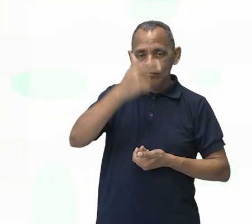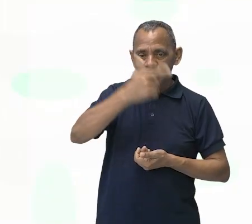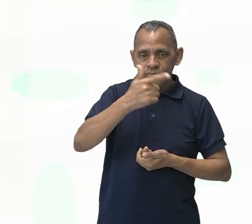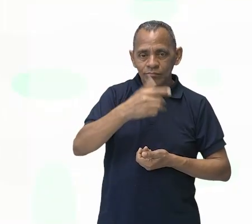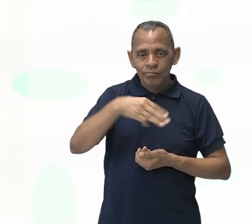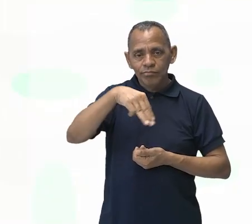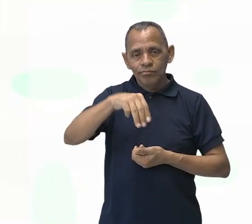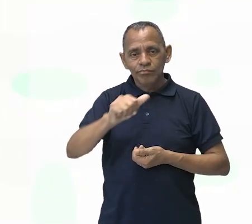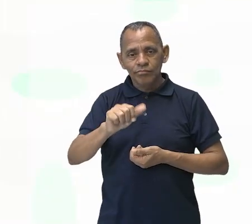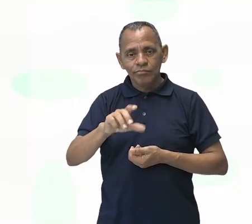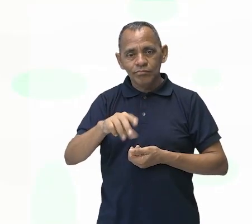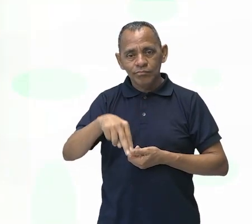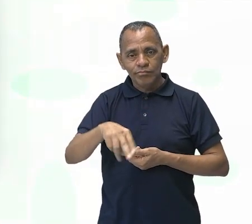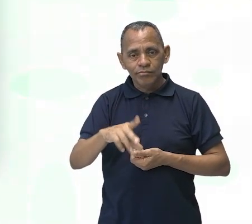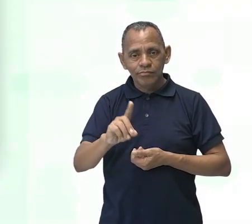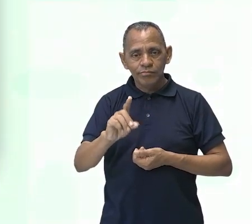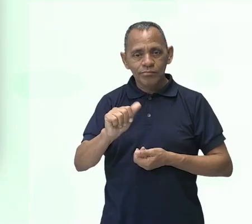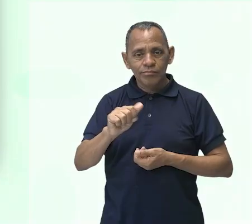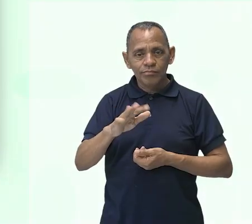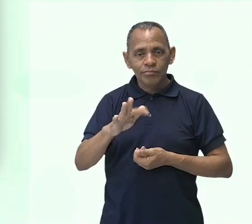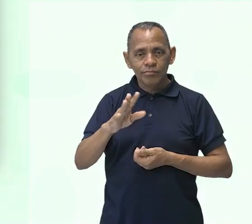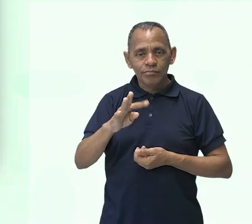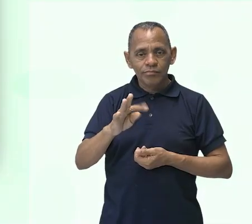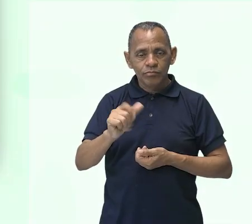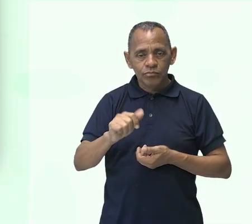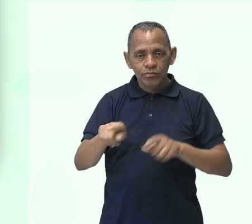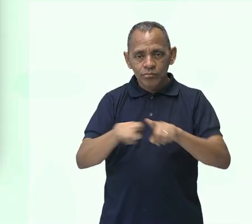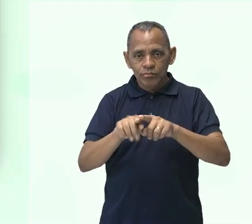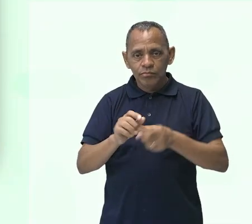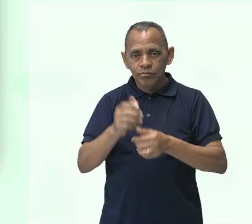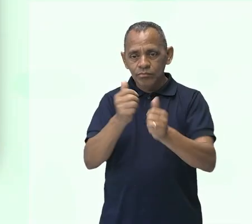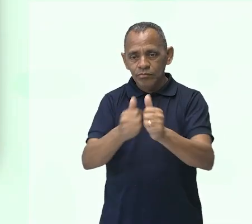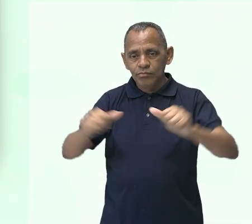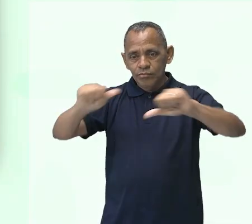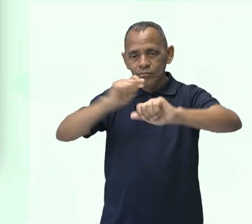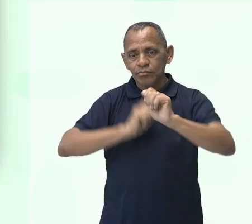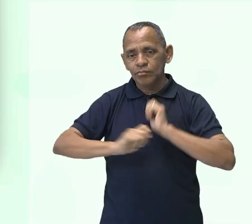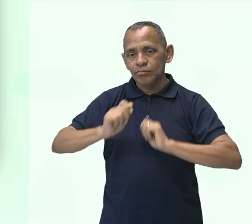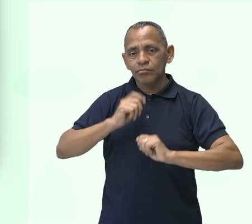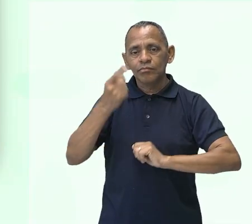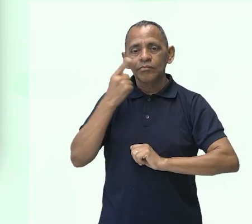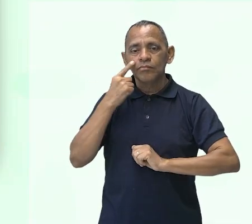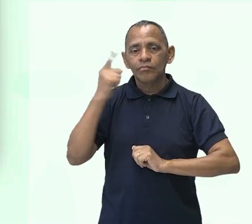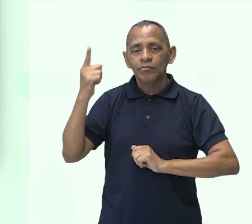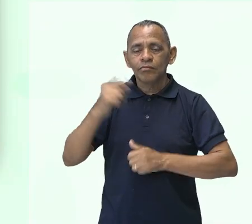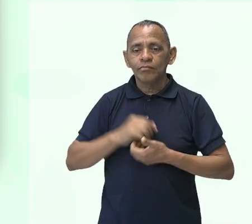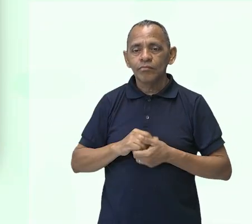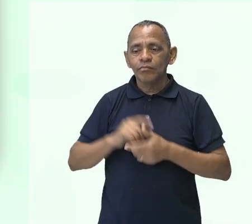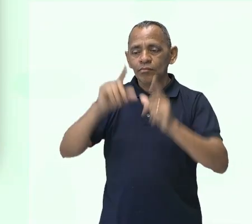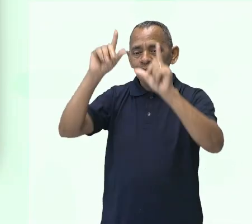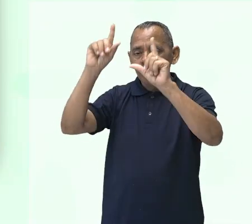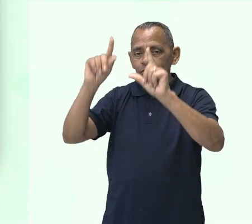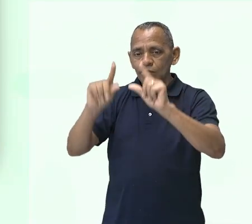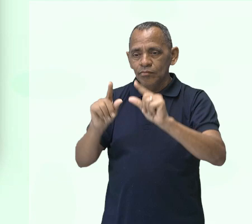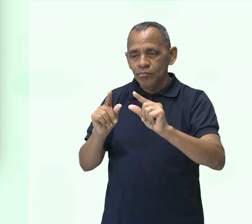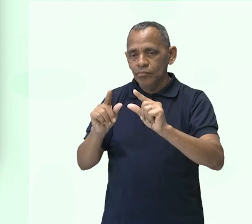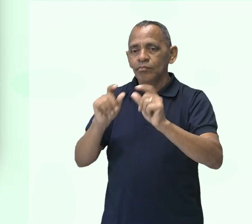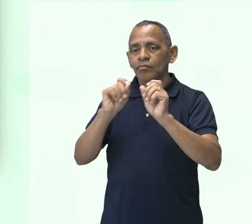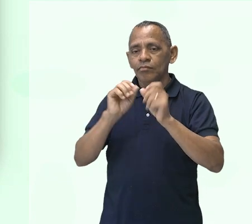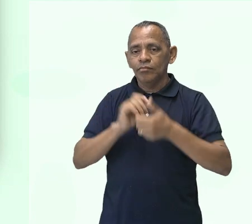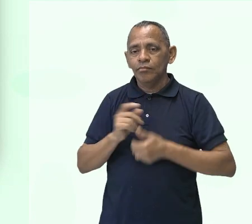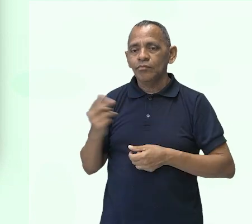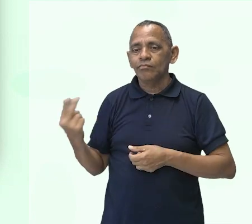aqui, a questão da crise econômica. Vamos observar a desvalorização do real,